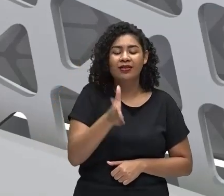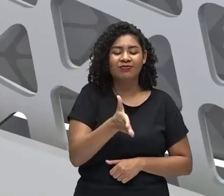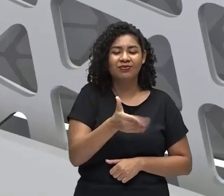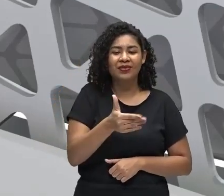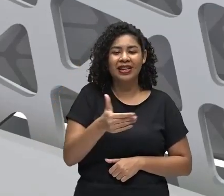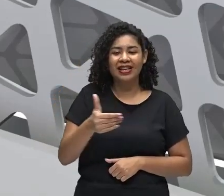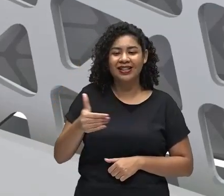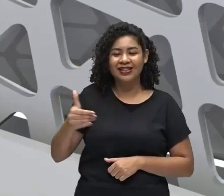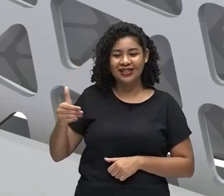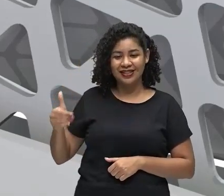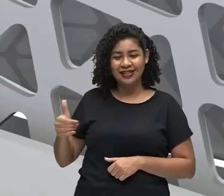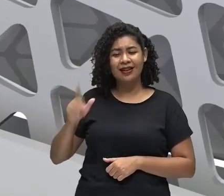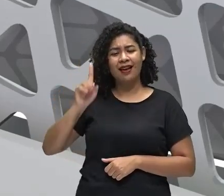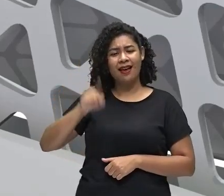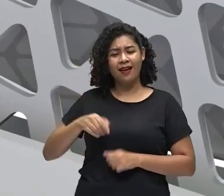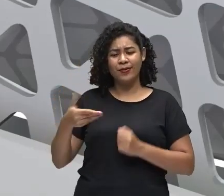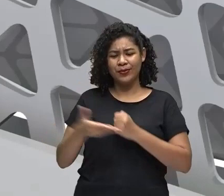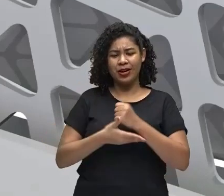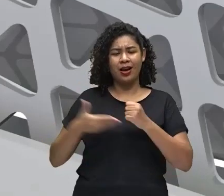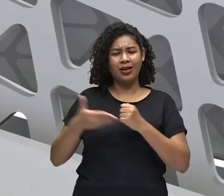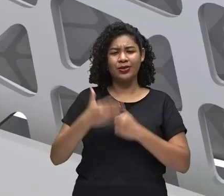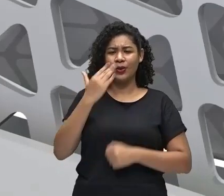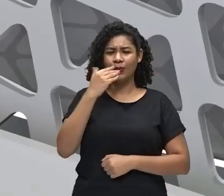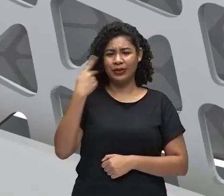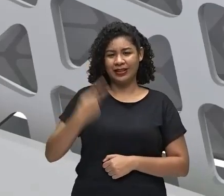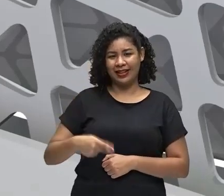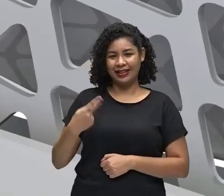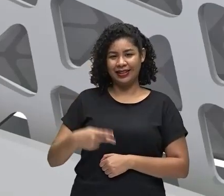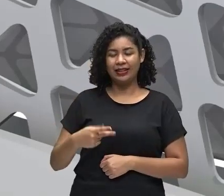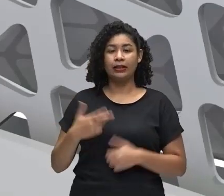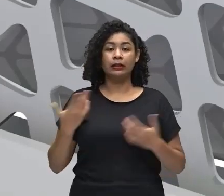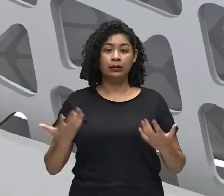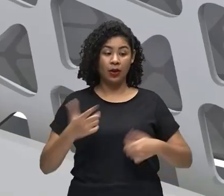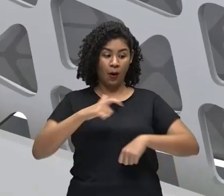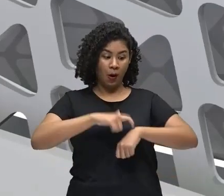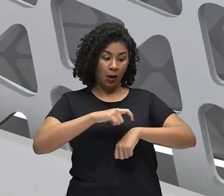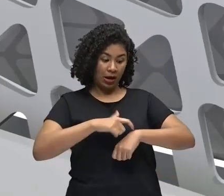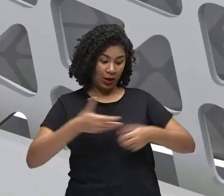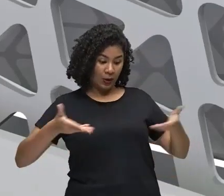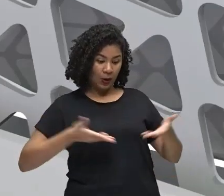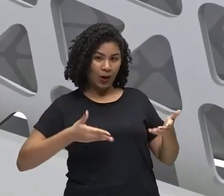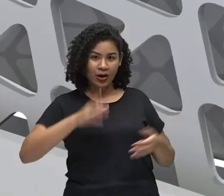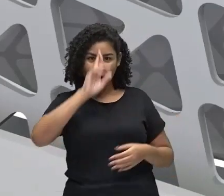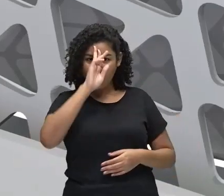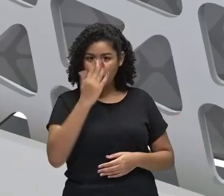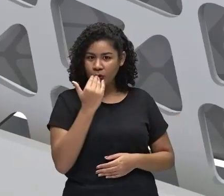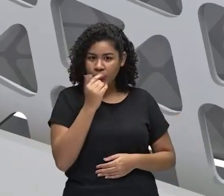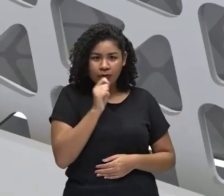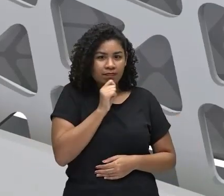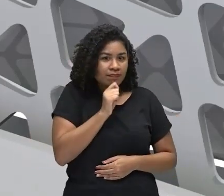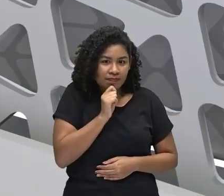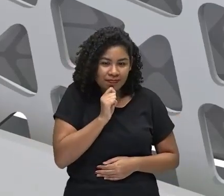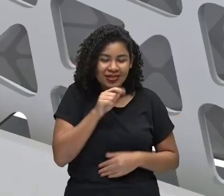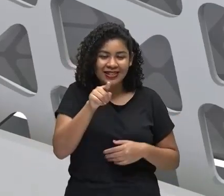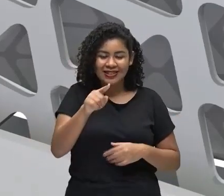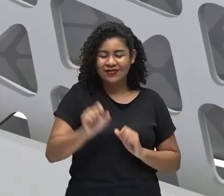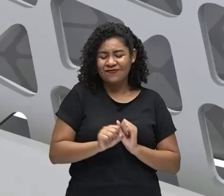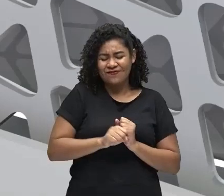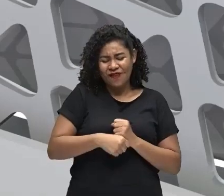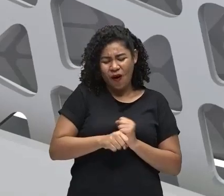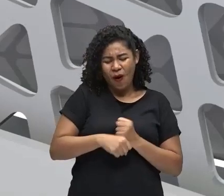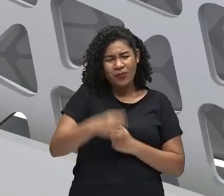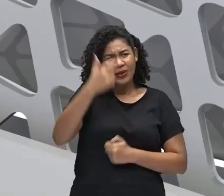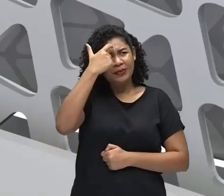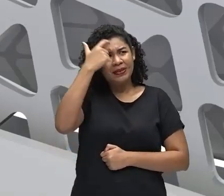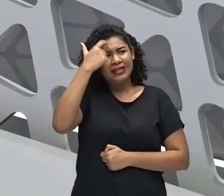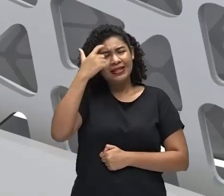é a base aí da nossa alimentação, né? Então, ó, essa hora, quem não almoçou já está com fome, aí pensando num peixinho. Eu almocei